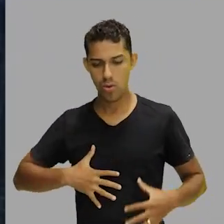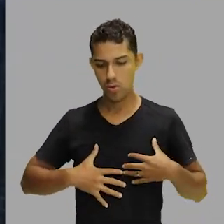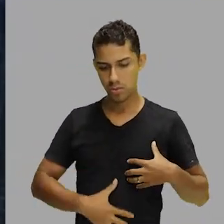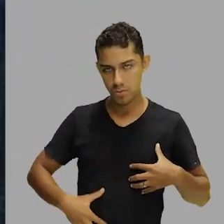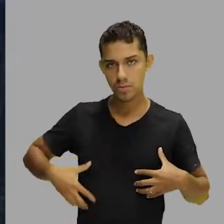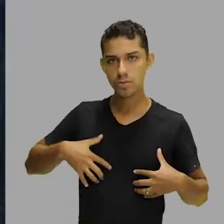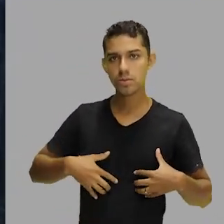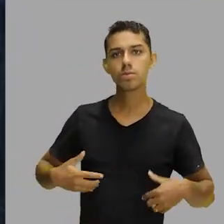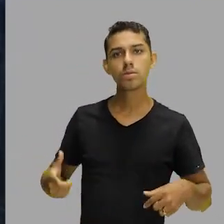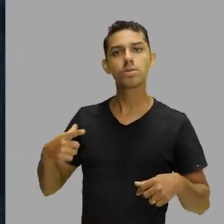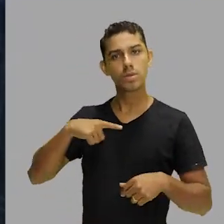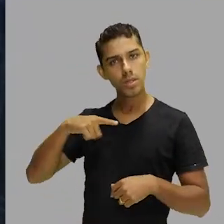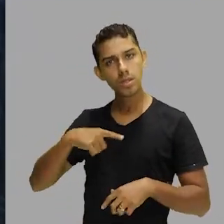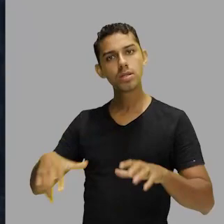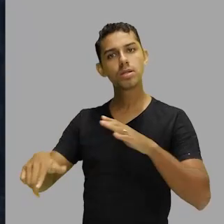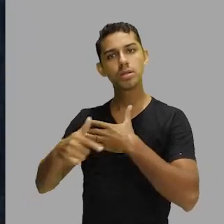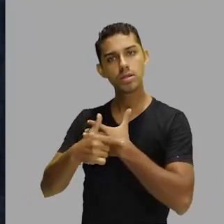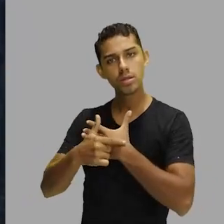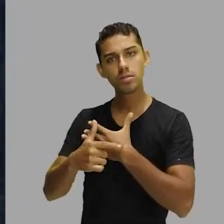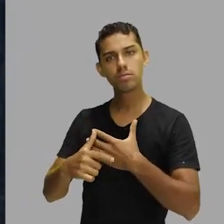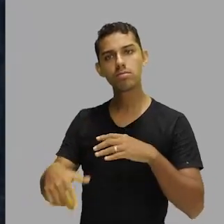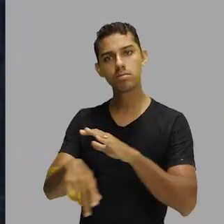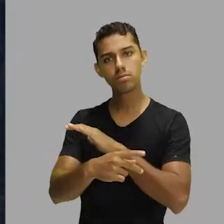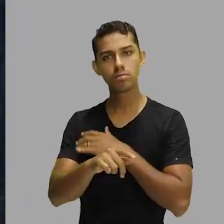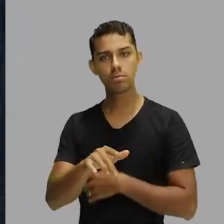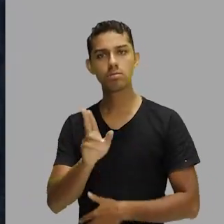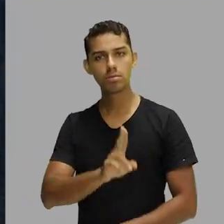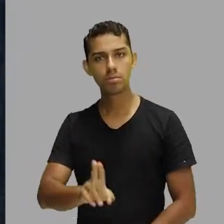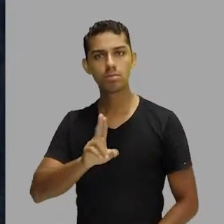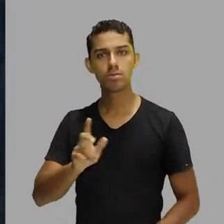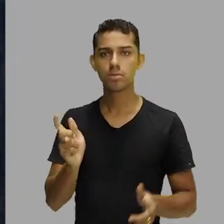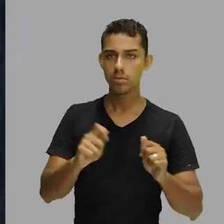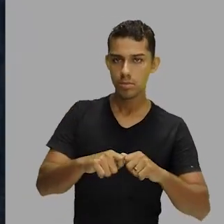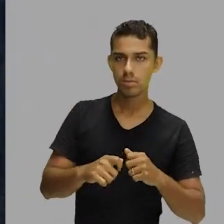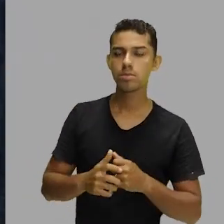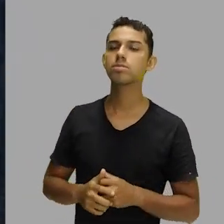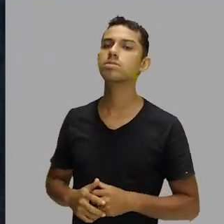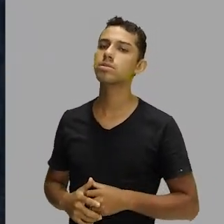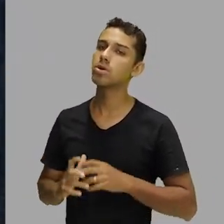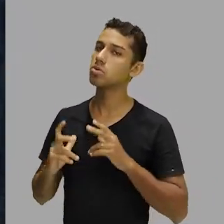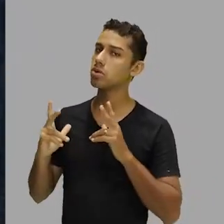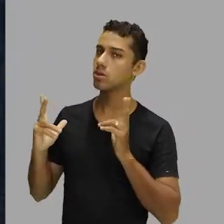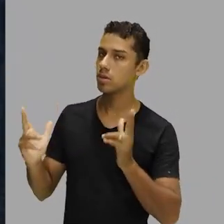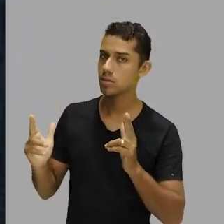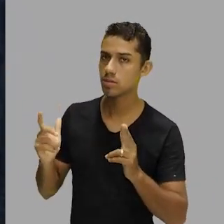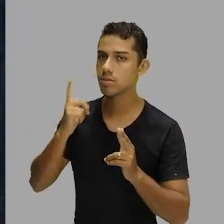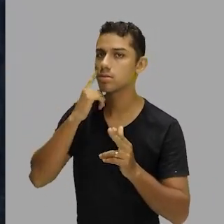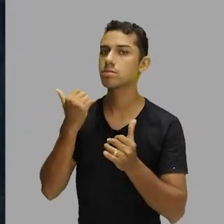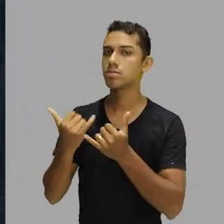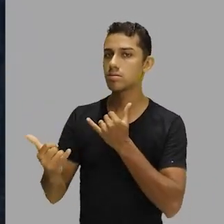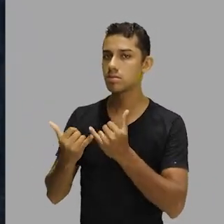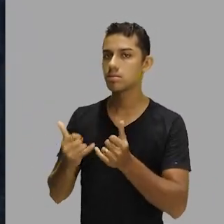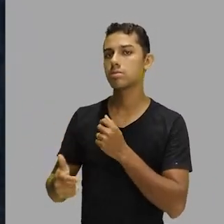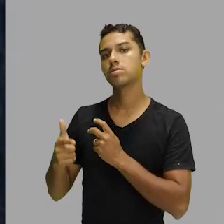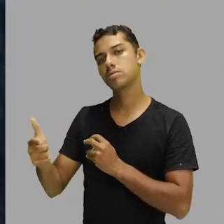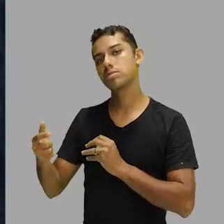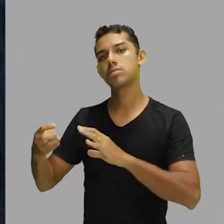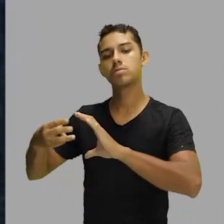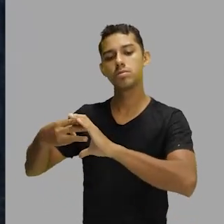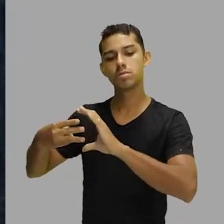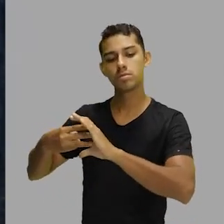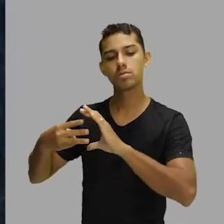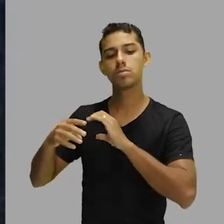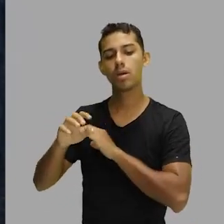estômago. Cada um tem uma função. Da mesma maneira, as organelas na célula eucariótica têm